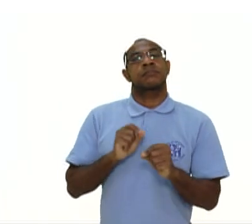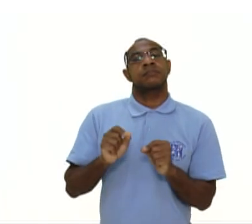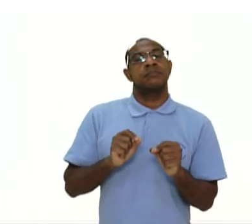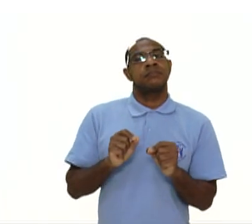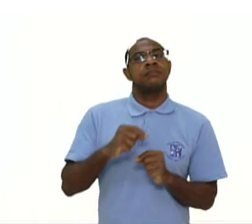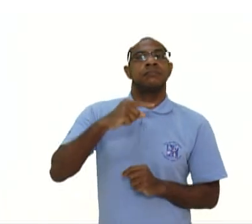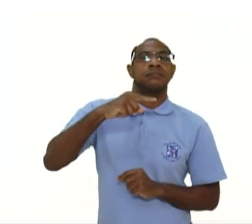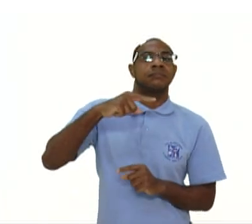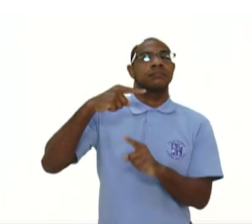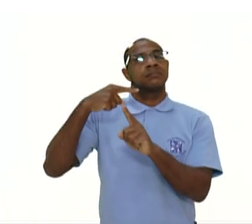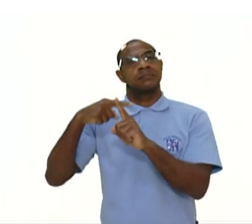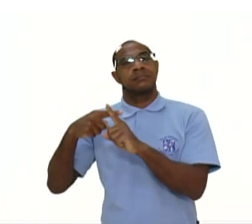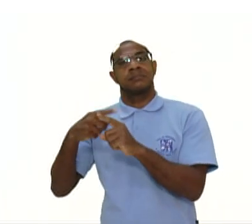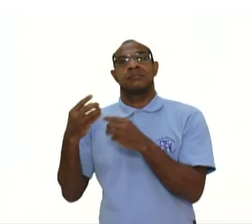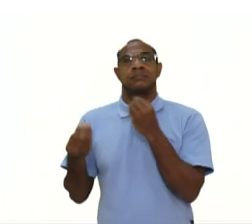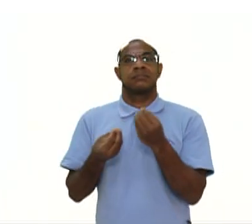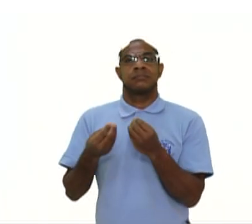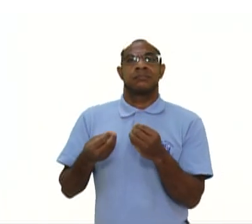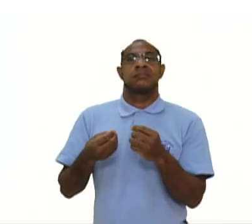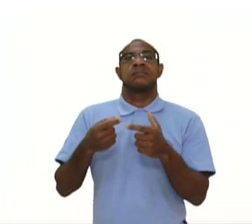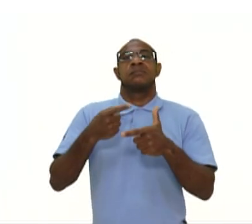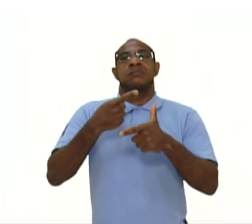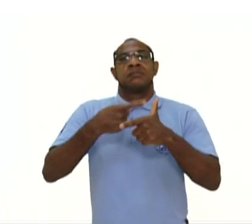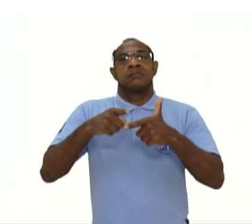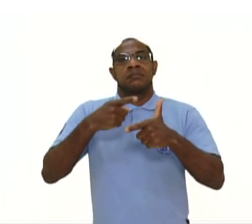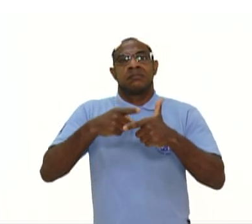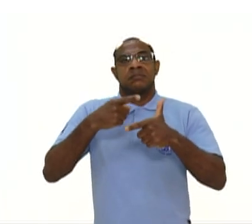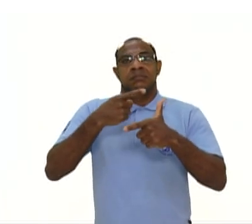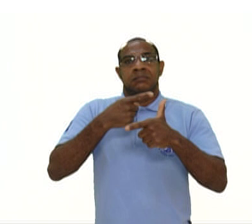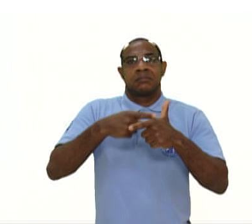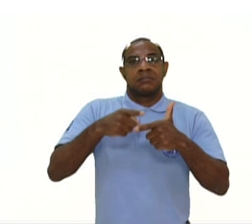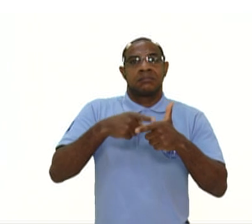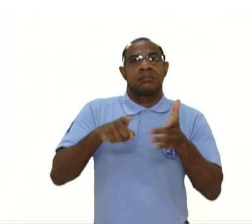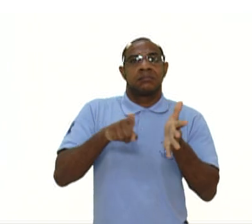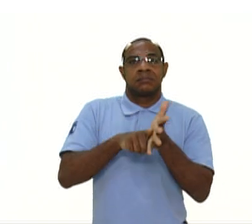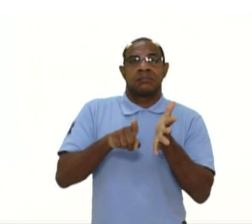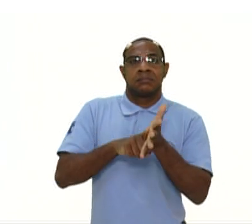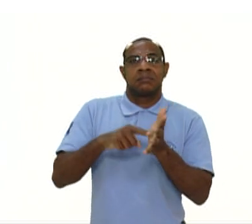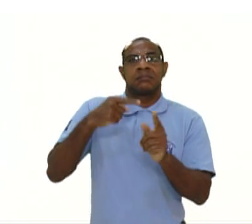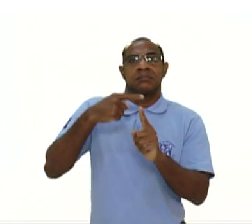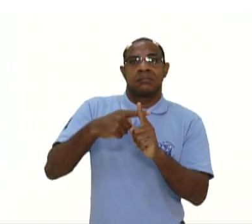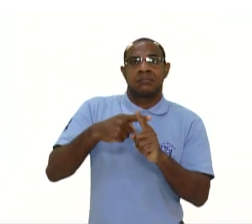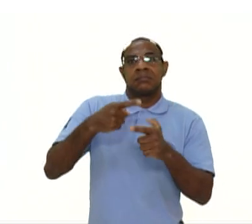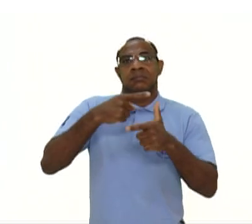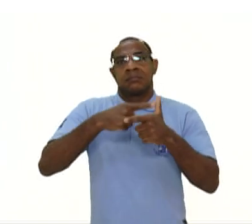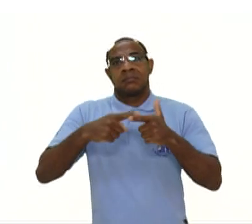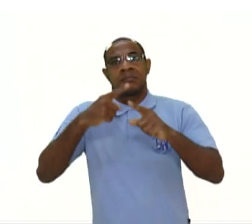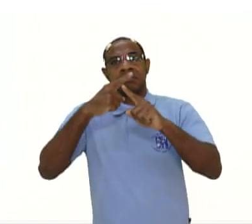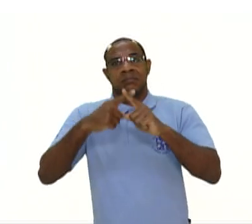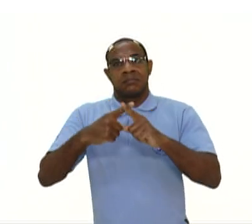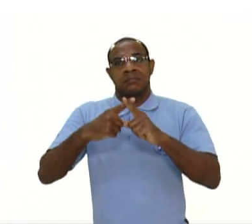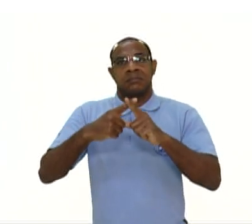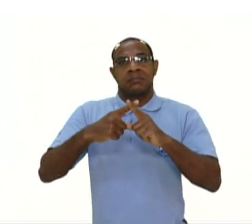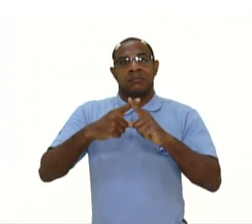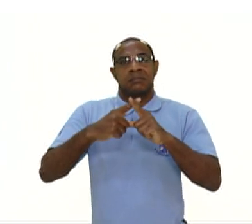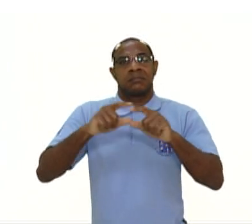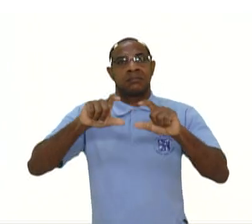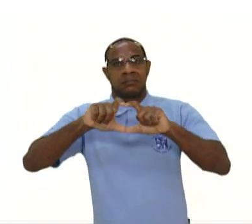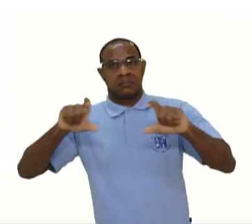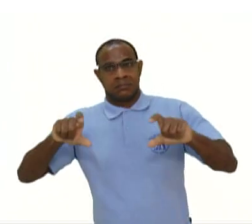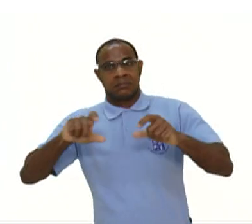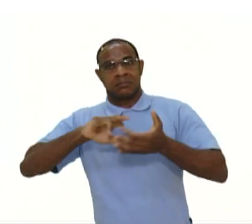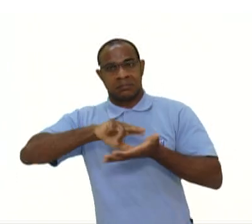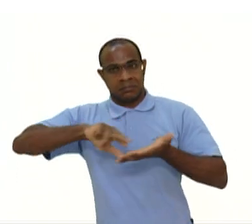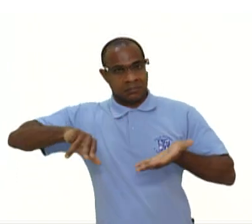a forma trigonométrica dos números complexos. Que operações são essas? Nós iniciamos com a operação